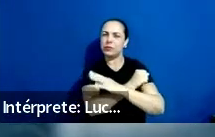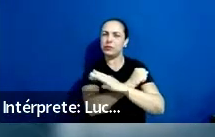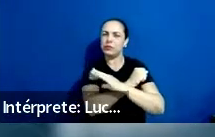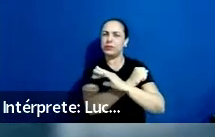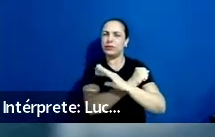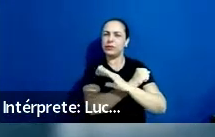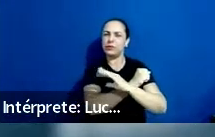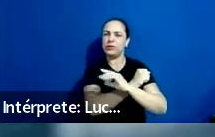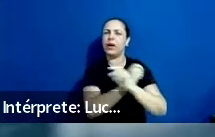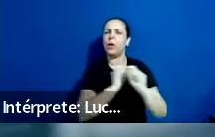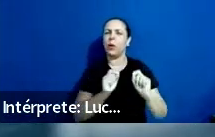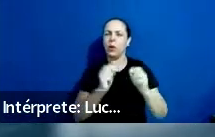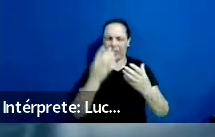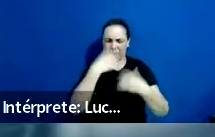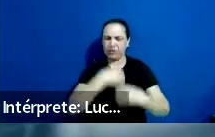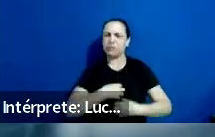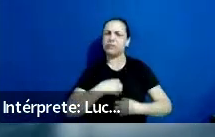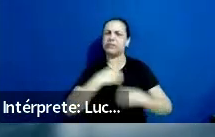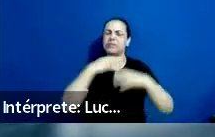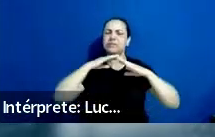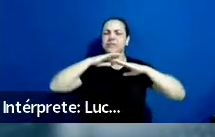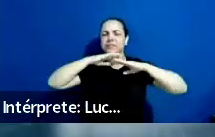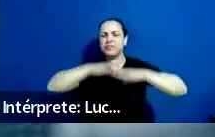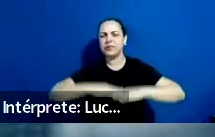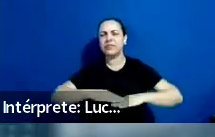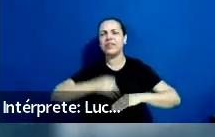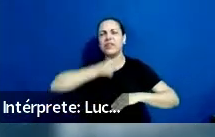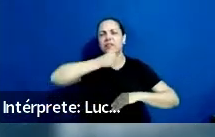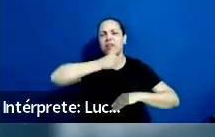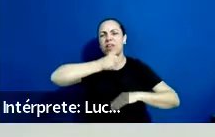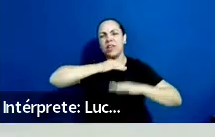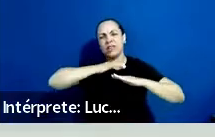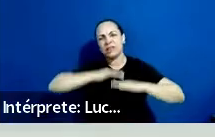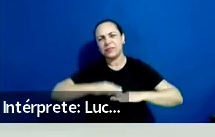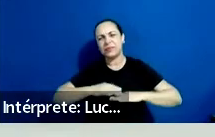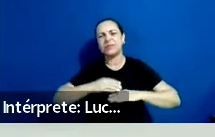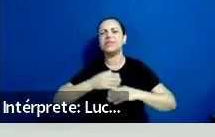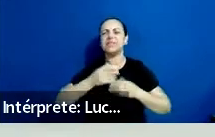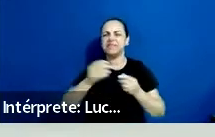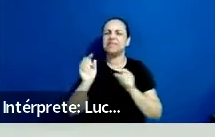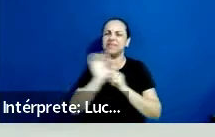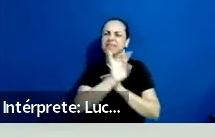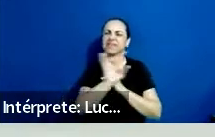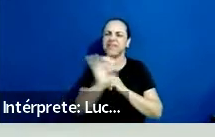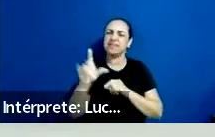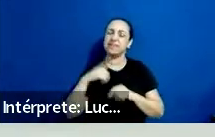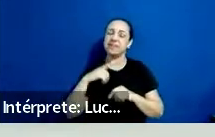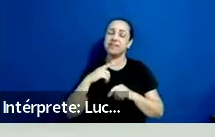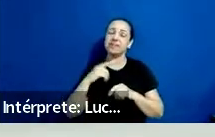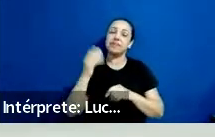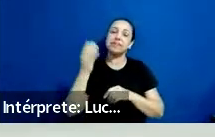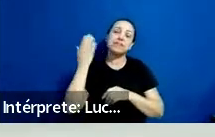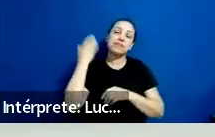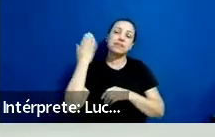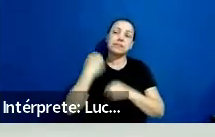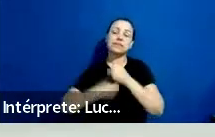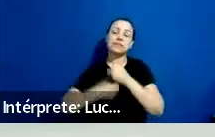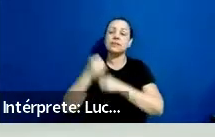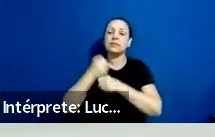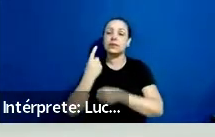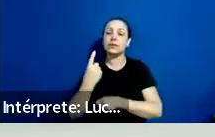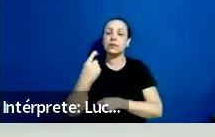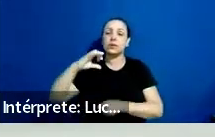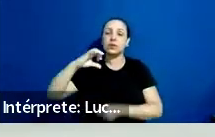que a comunidade científica chama de a descoberta de todas as doenças. Em 1954, cientistas anunciaram que a causa